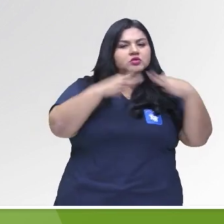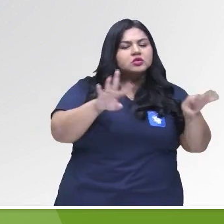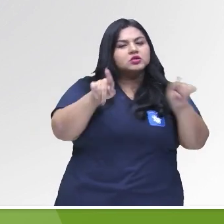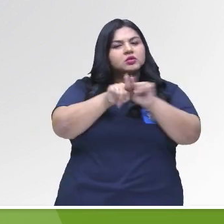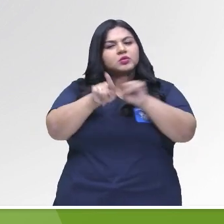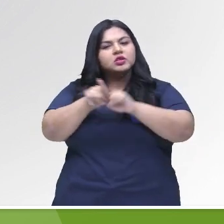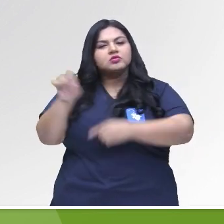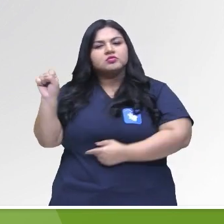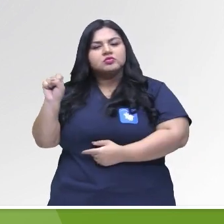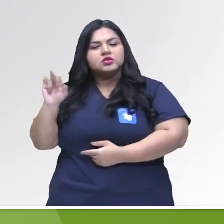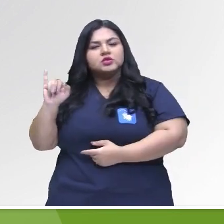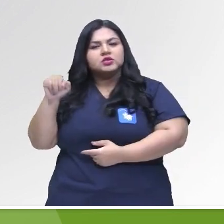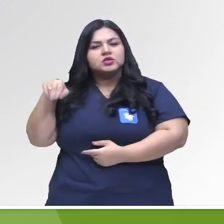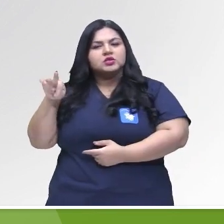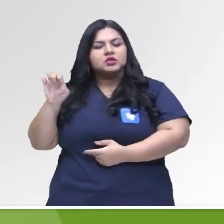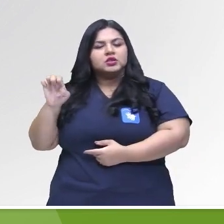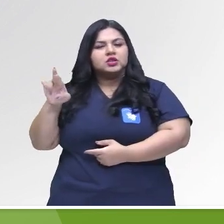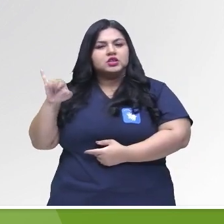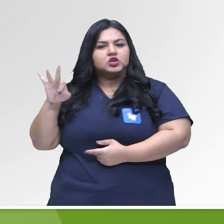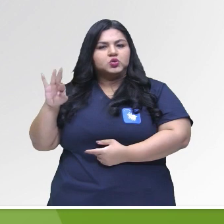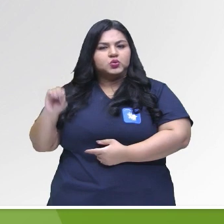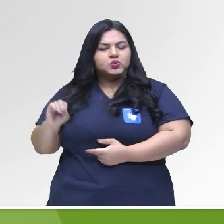e sintéticos.